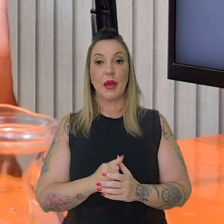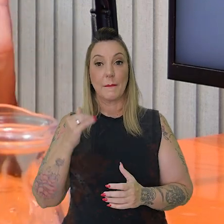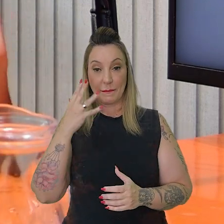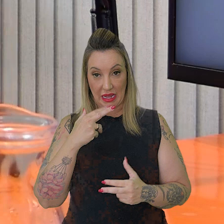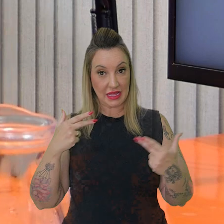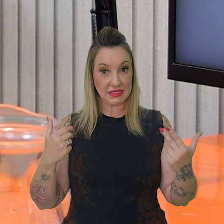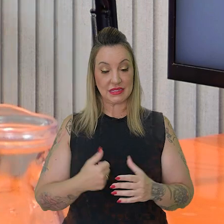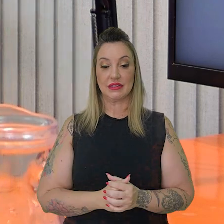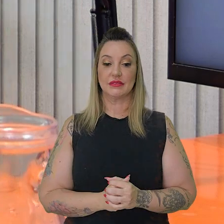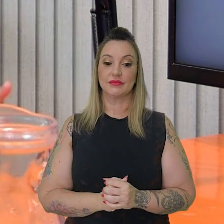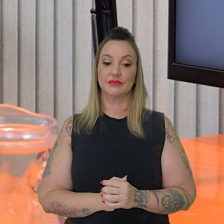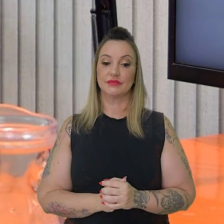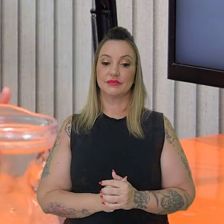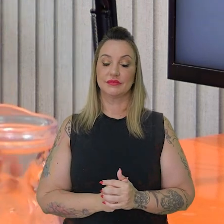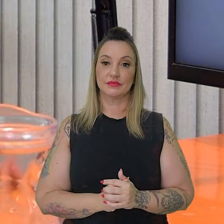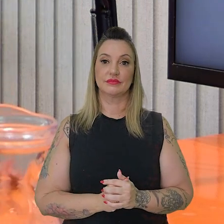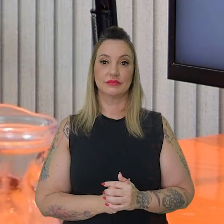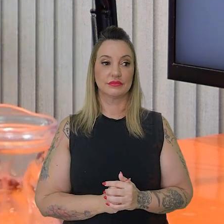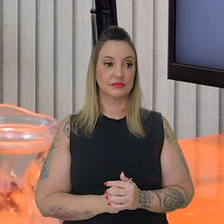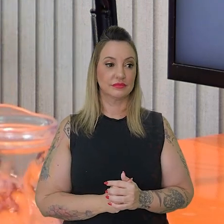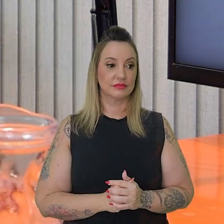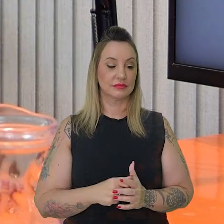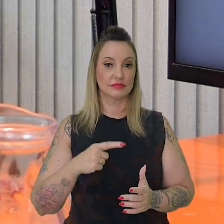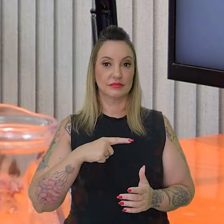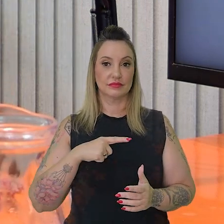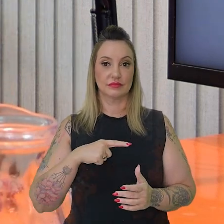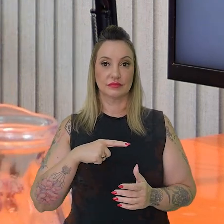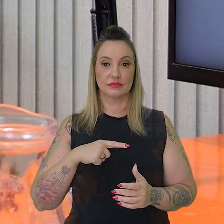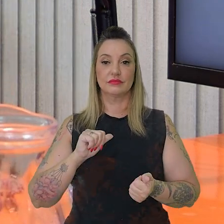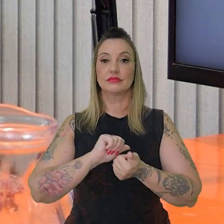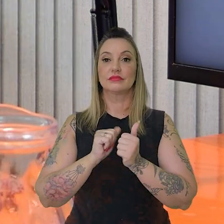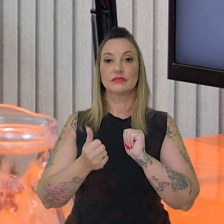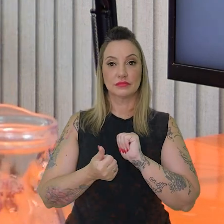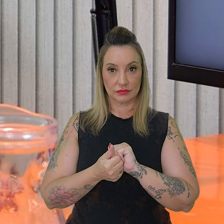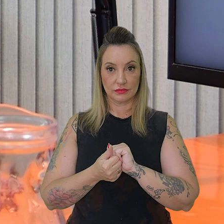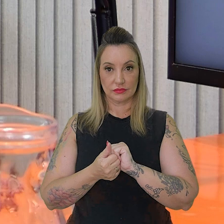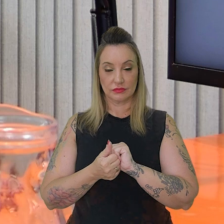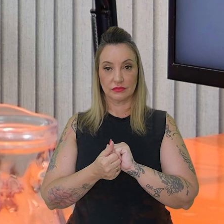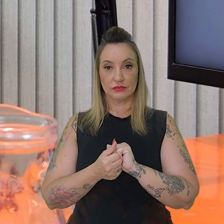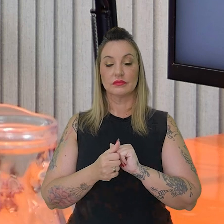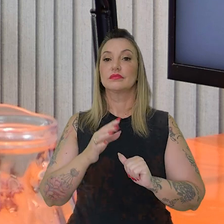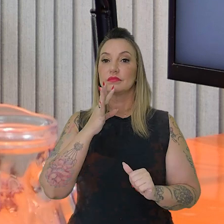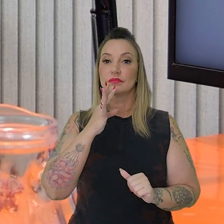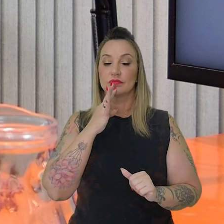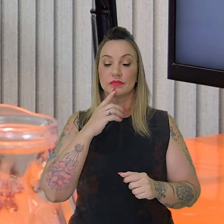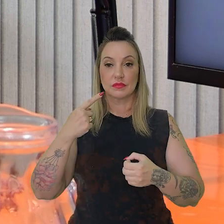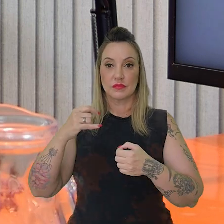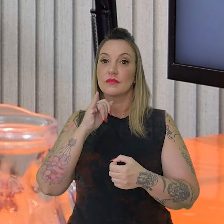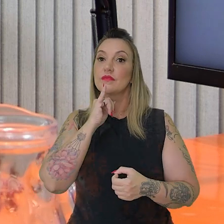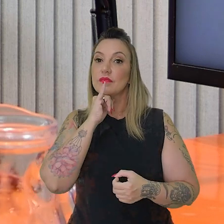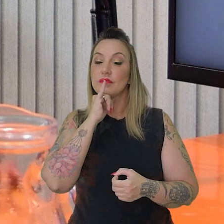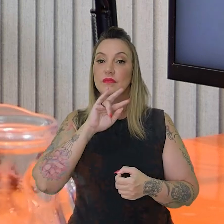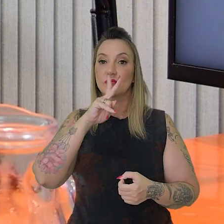Quase Ah não pode falar is aqui é da Beleza T na Bel aqui e ali do Ipiranga ali conheci também